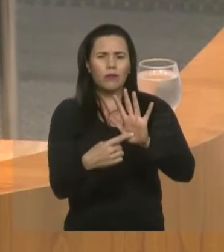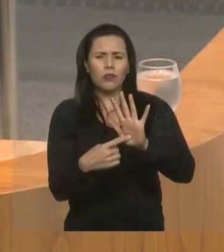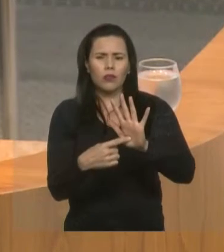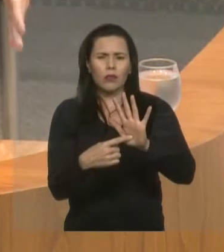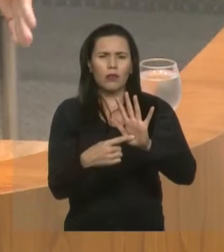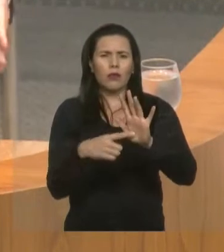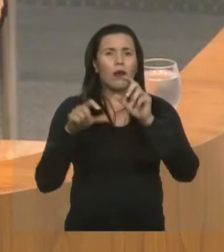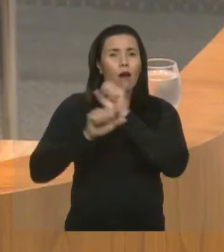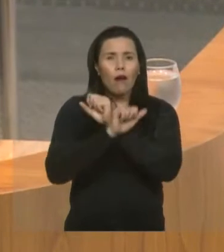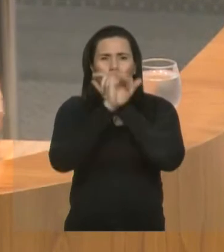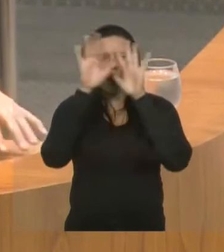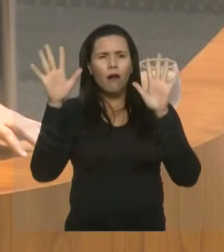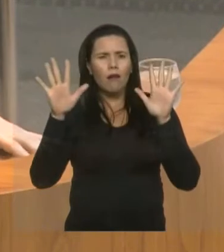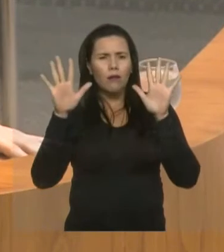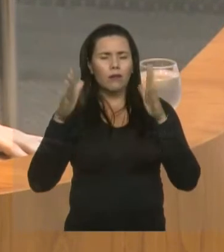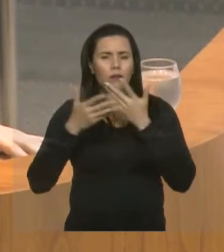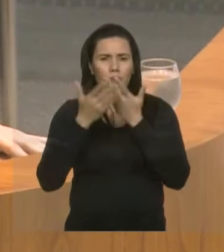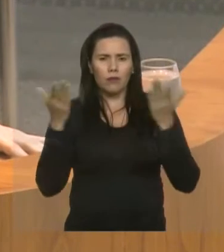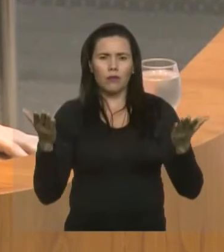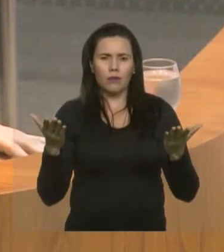que os parlamentares dessa casa